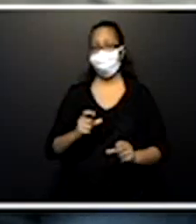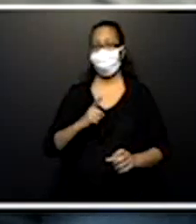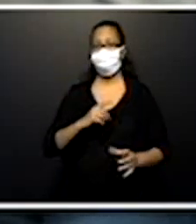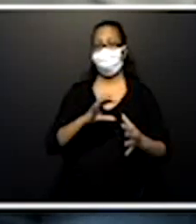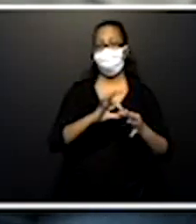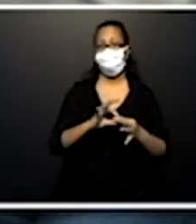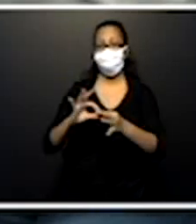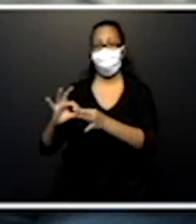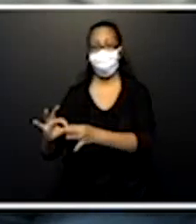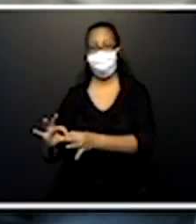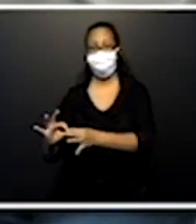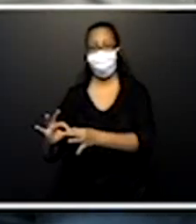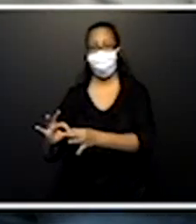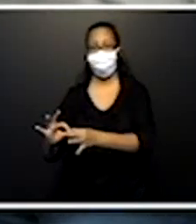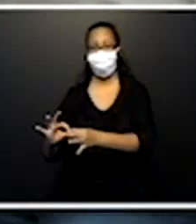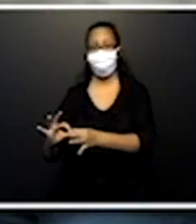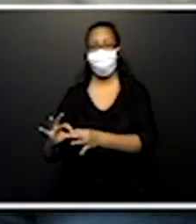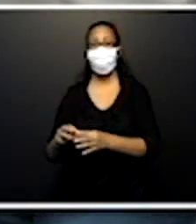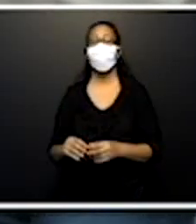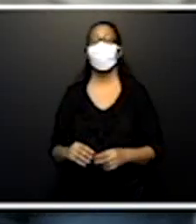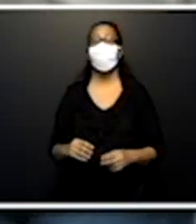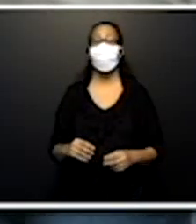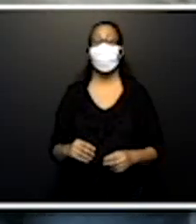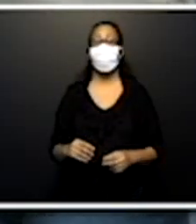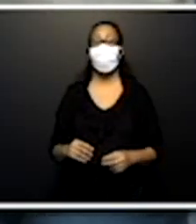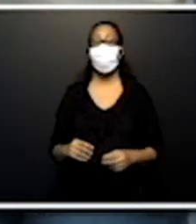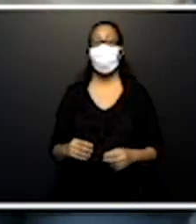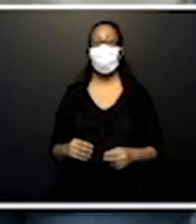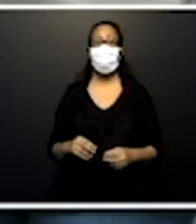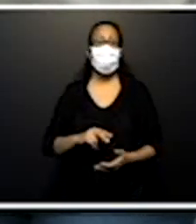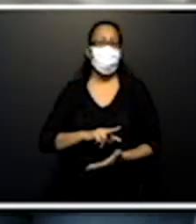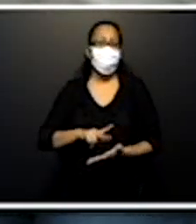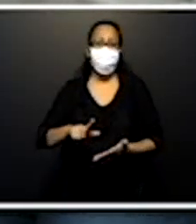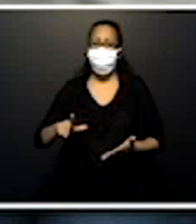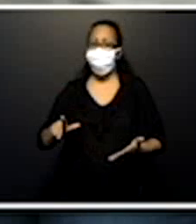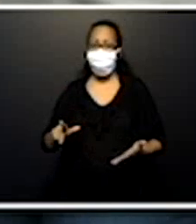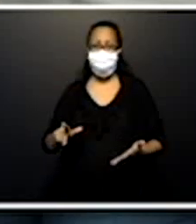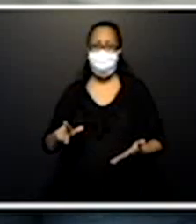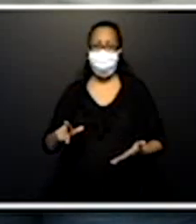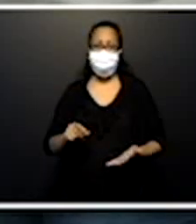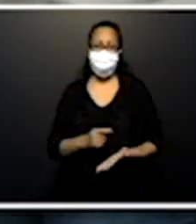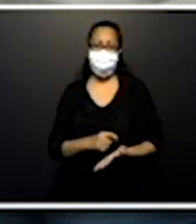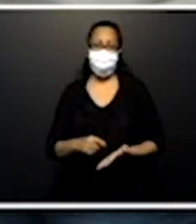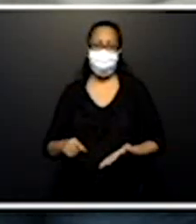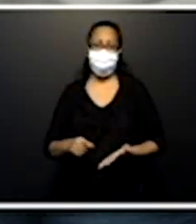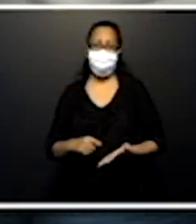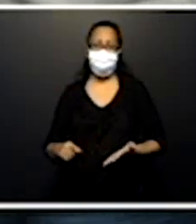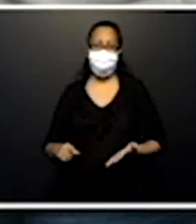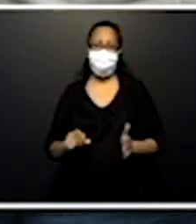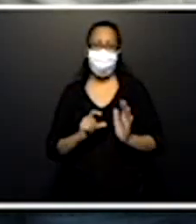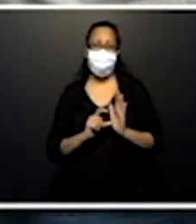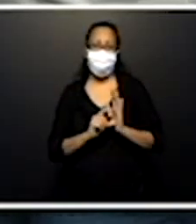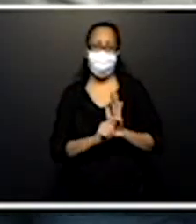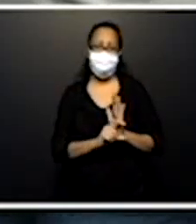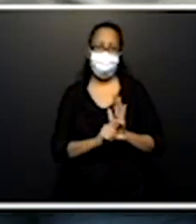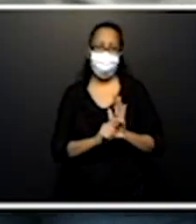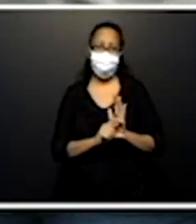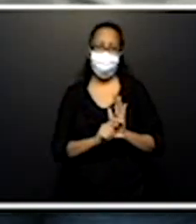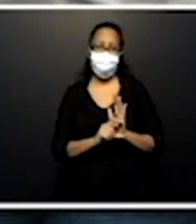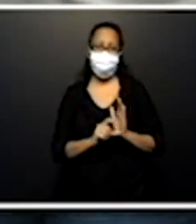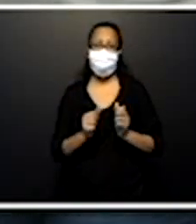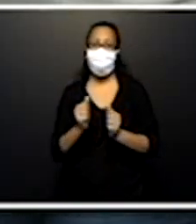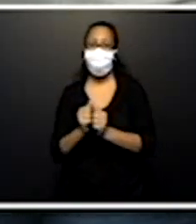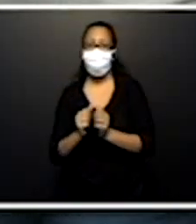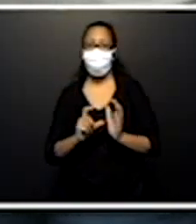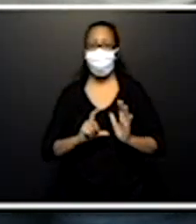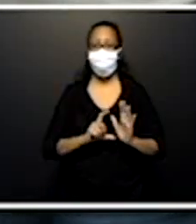contexto. Então, retomando, muitas vezes, na maior parte delas, ele é escrito com versos e estrofes, ele tem